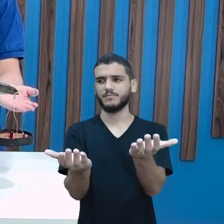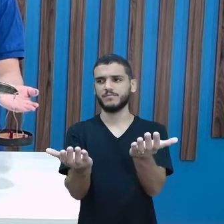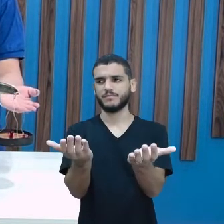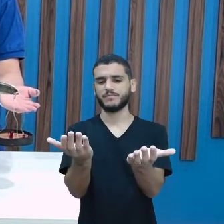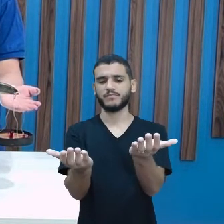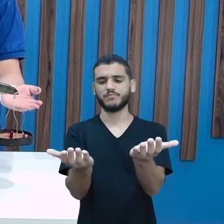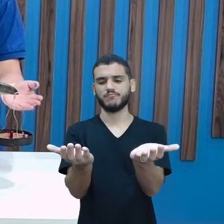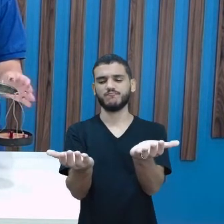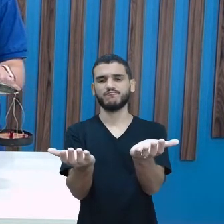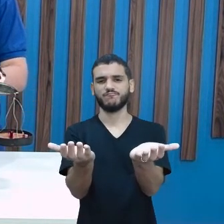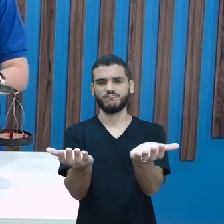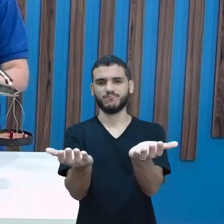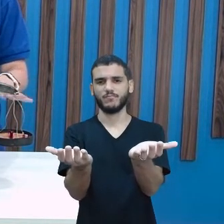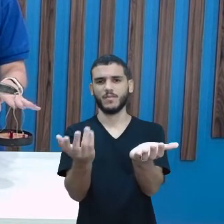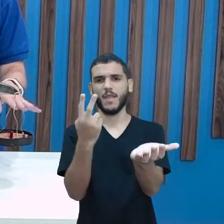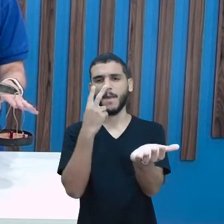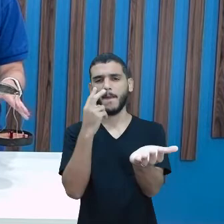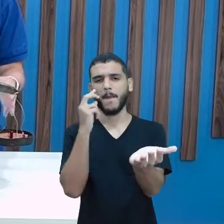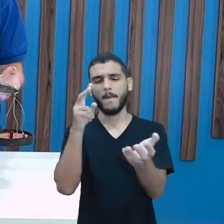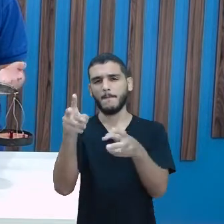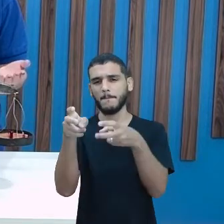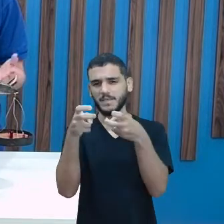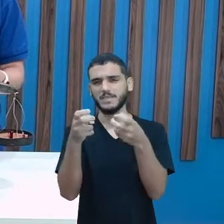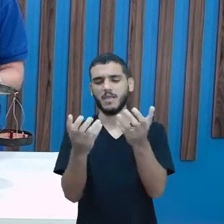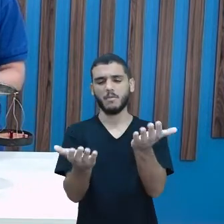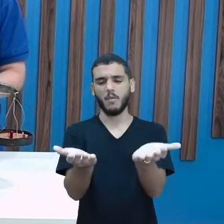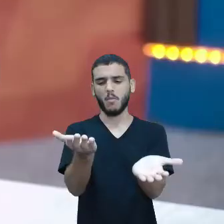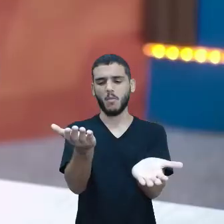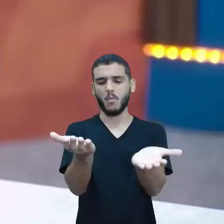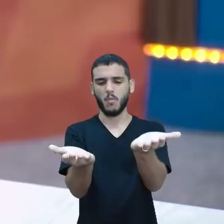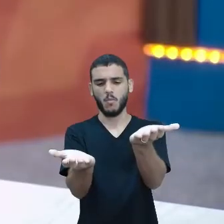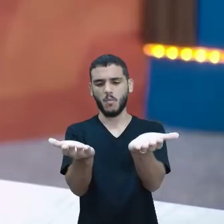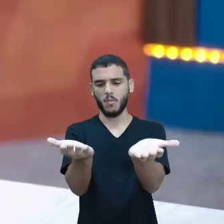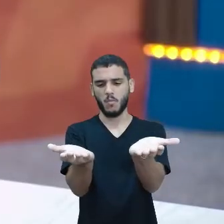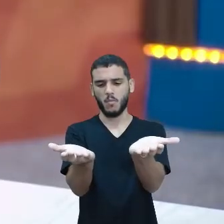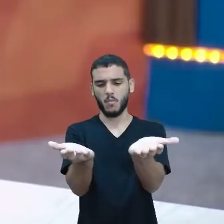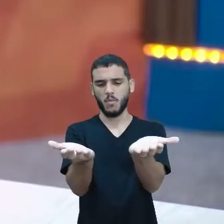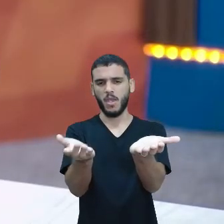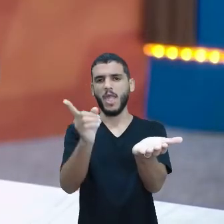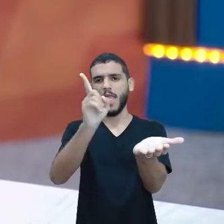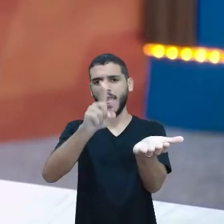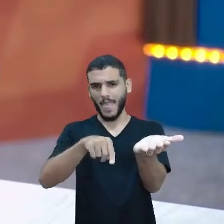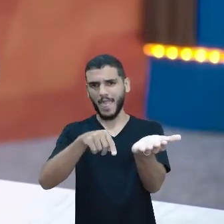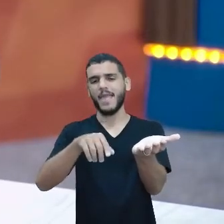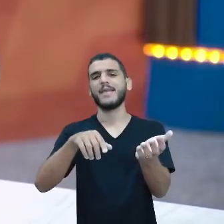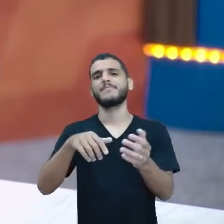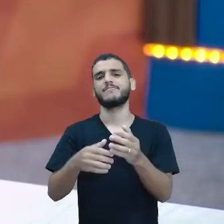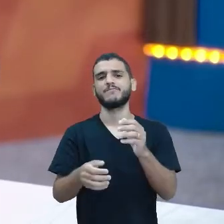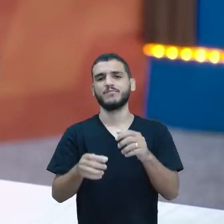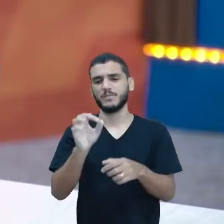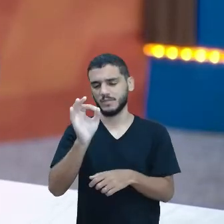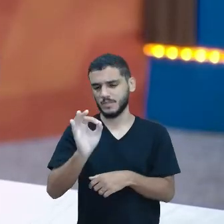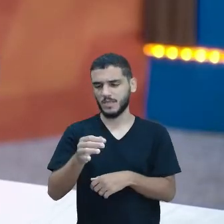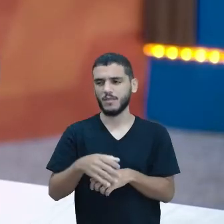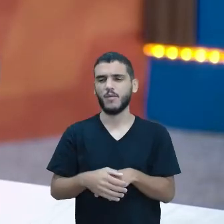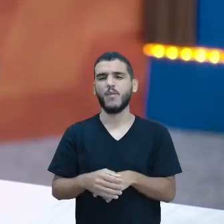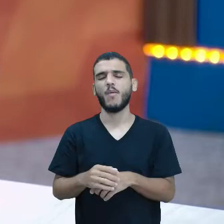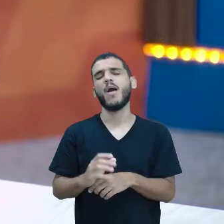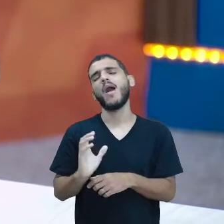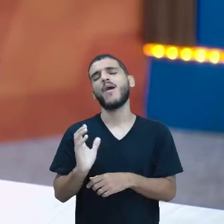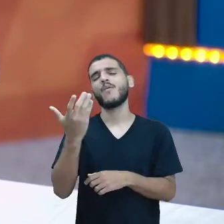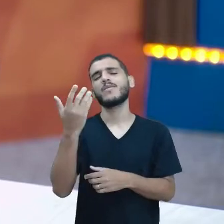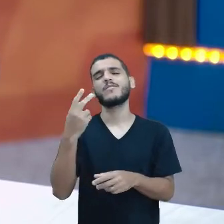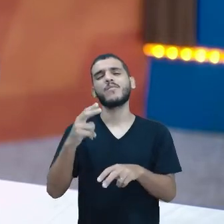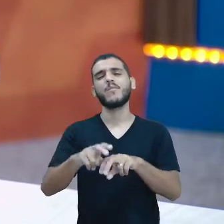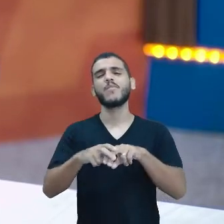na mesma posição, tá vendo? No mesmo nível. Então, a gente diz que ela está equilibrada. E por que isso está acontecendo se